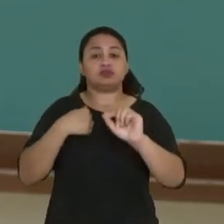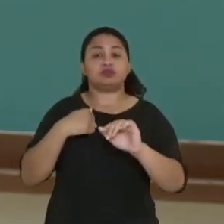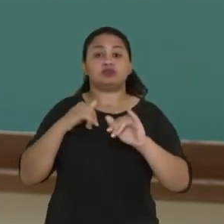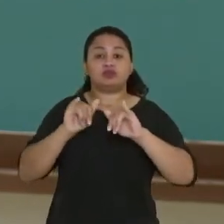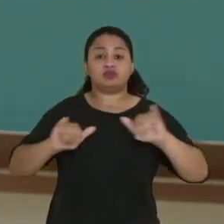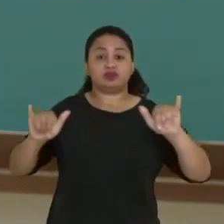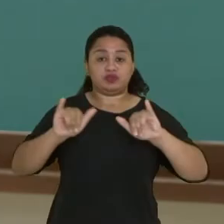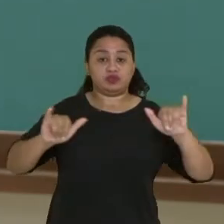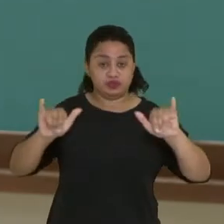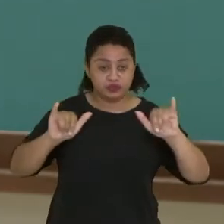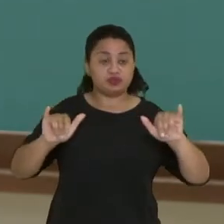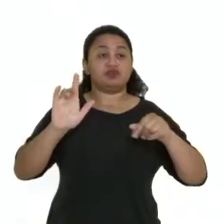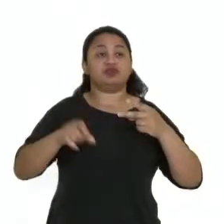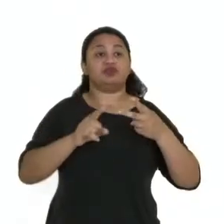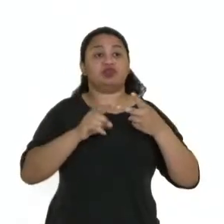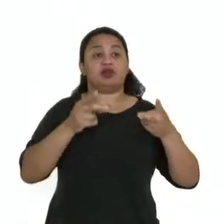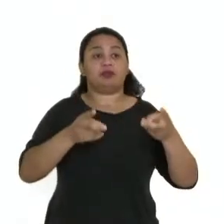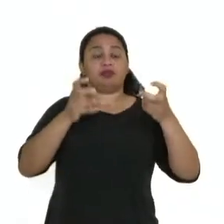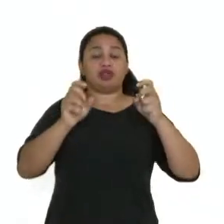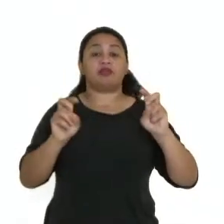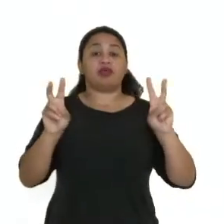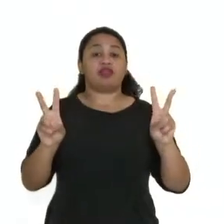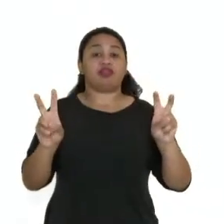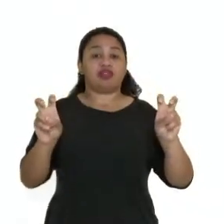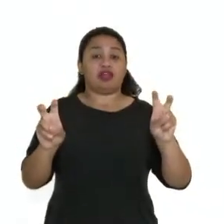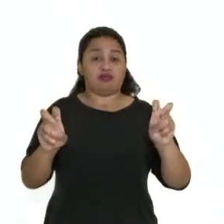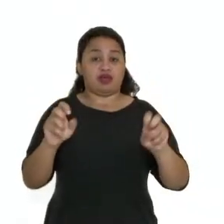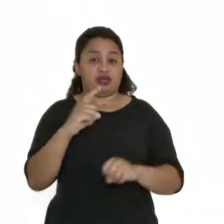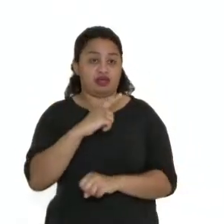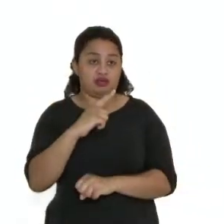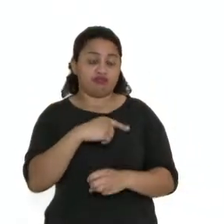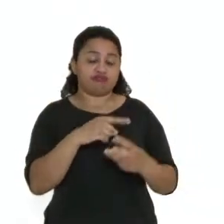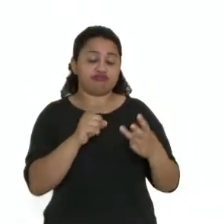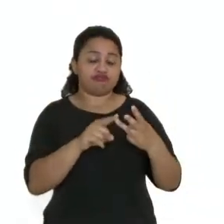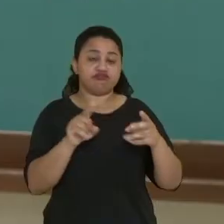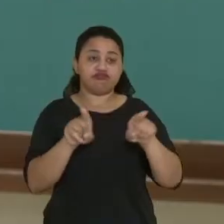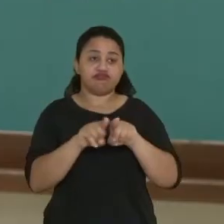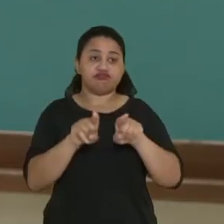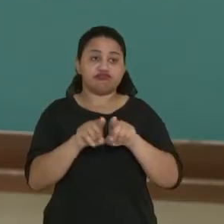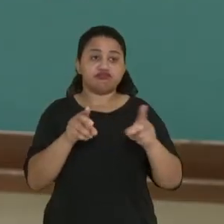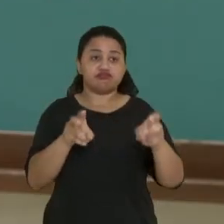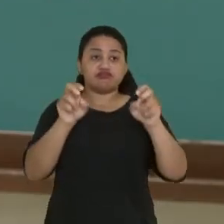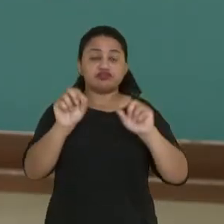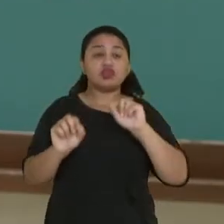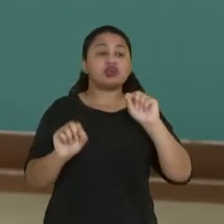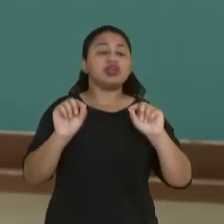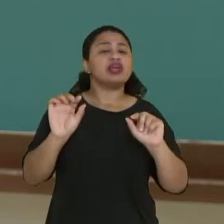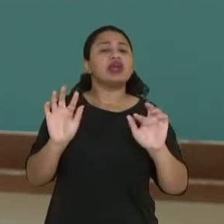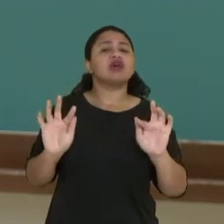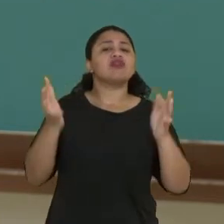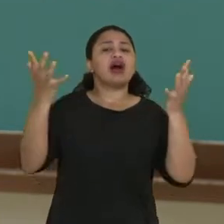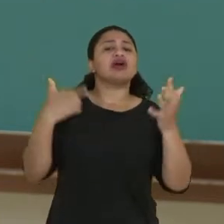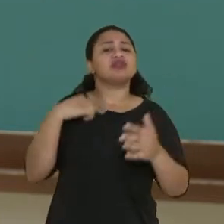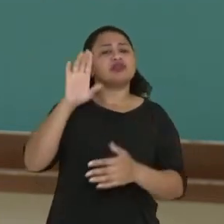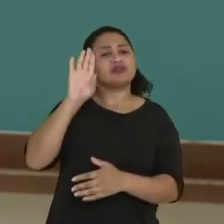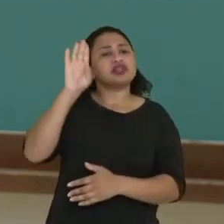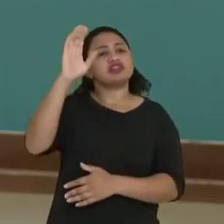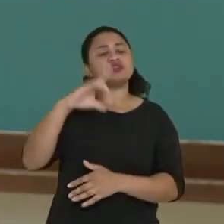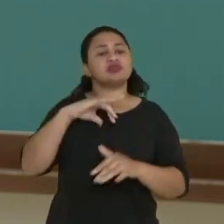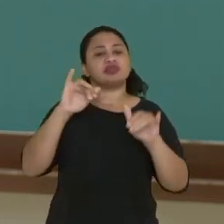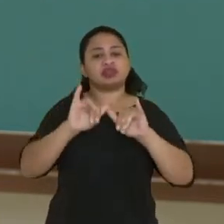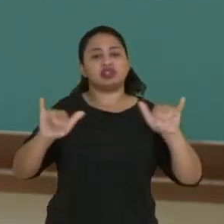notícia, certo? Identificar o tema presente e também reconhecer o fato principal apresentado na